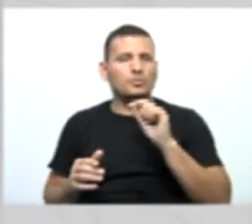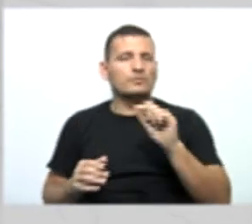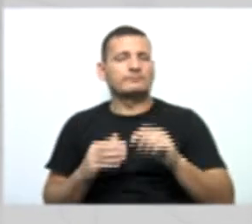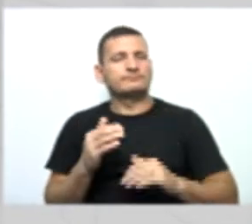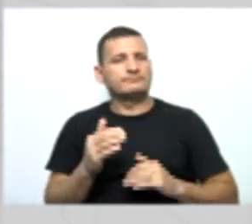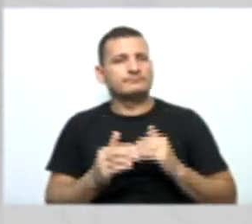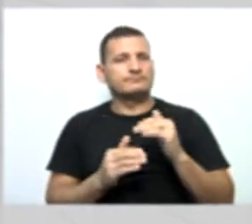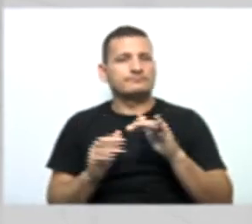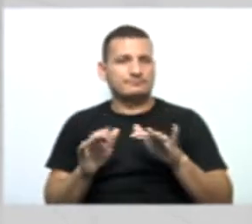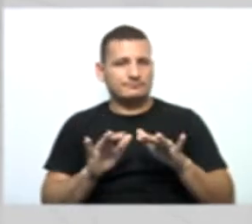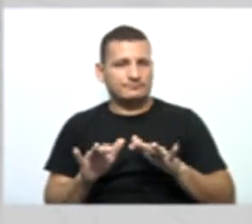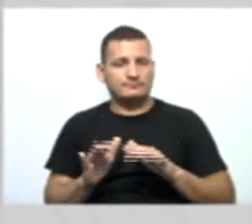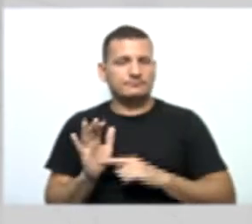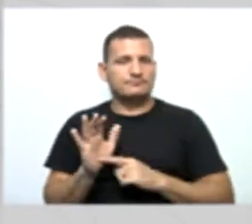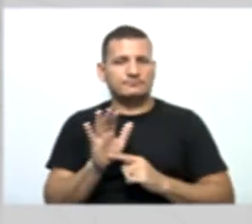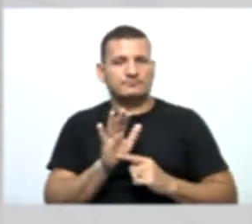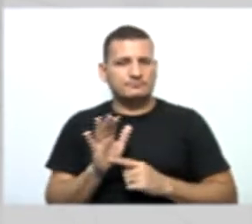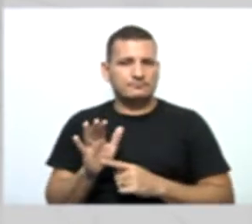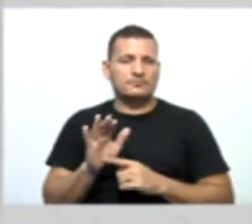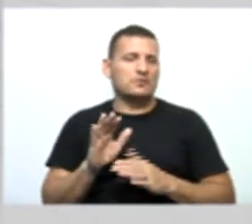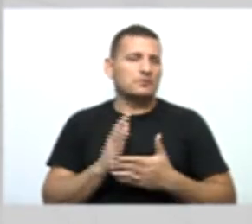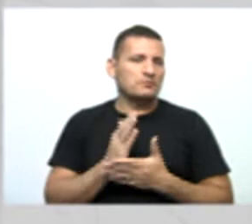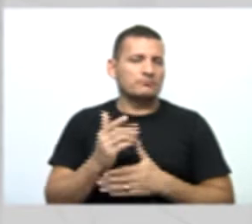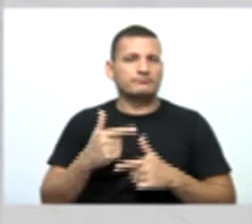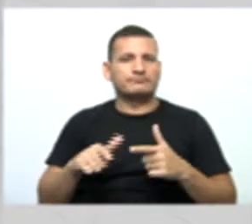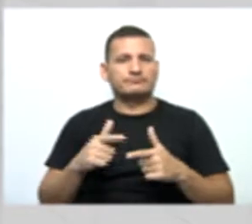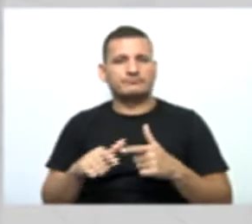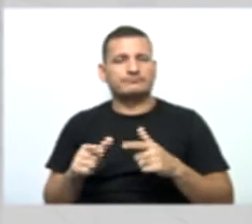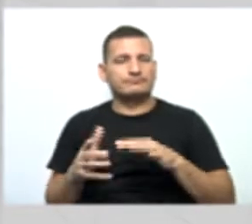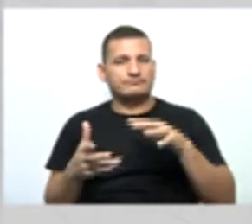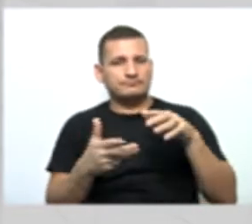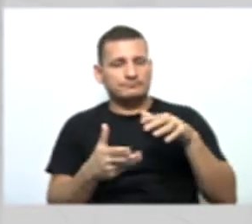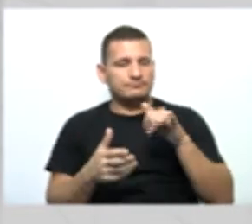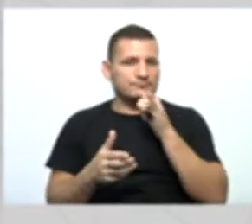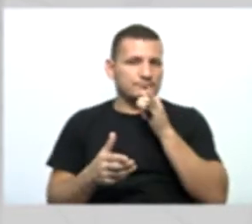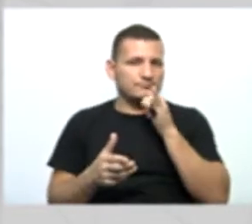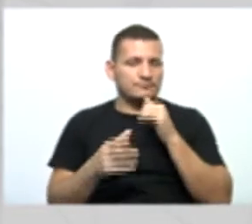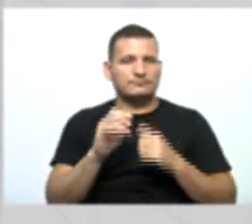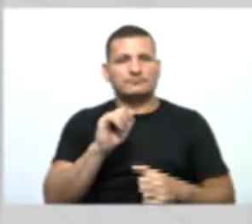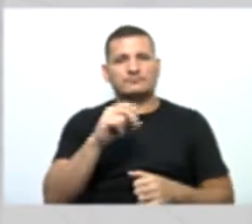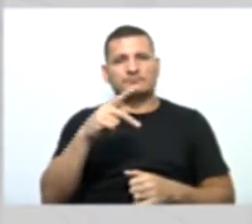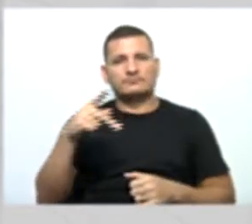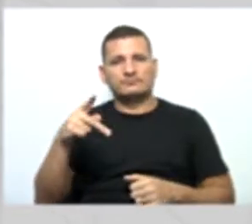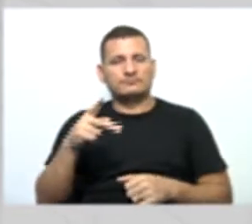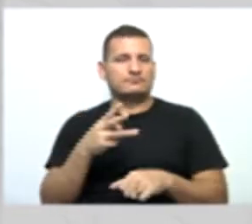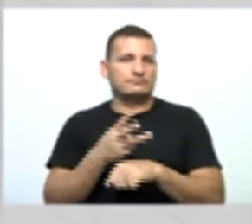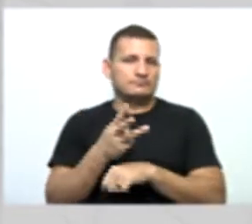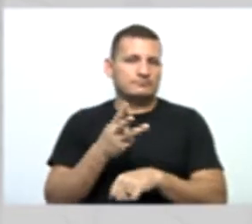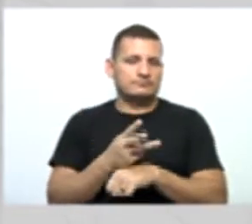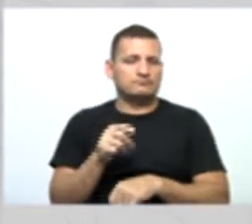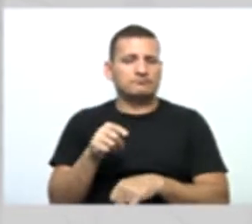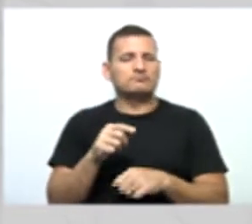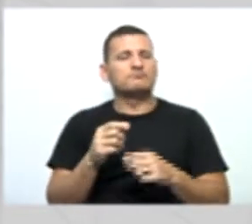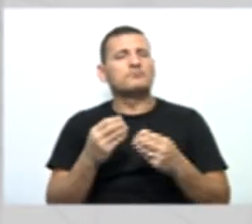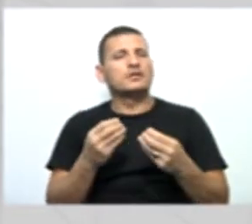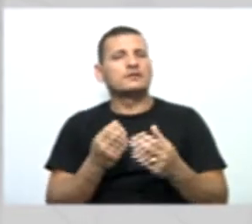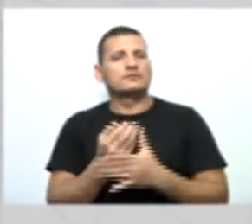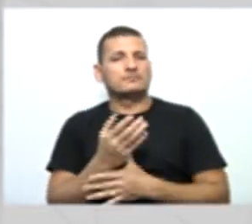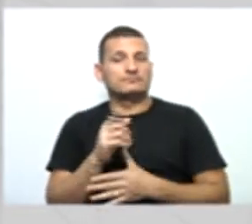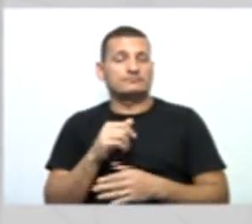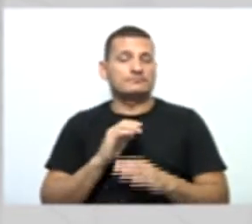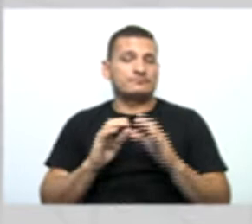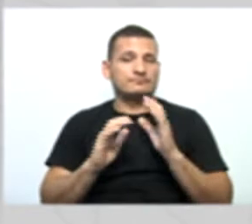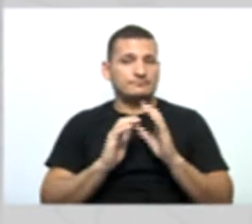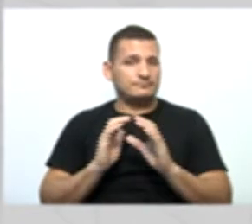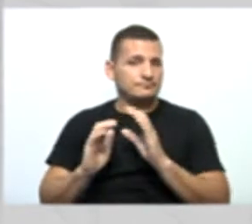na resolução de determinados problemas do mundo real. Por exemplo, o aplicativo WhatsApp foi criado para facilitar a